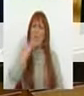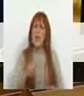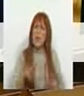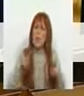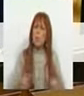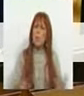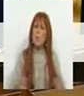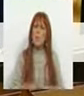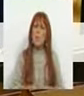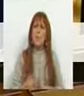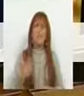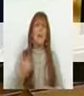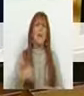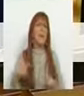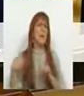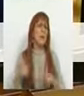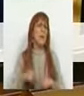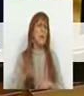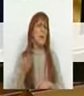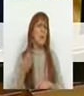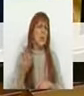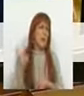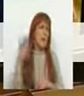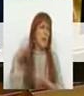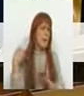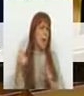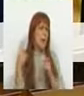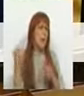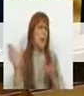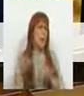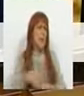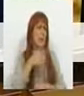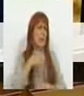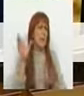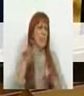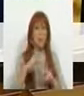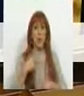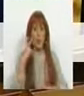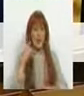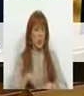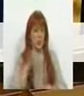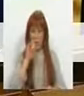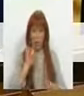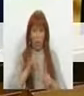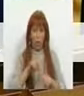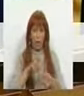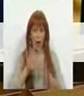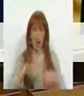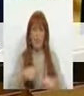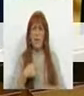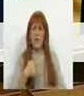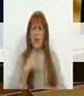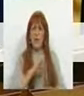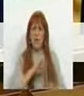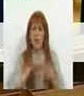é um tema para debater mais do que 3 minutos. Teria muito mais para lhe dizer, mas vejo que o meu tempo está a chegar ao fim. Quero dizer apenas ao